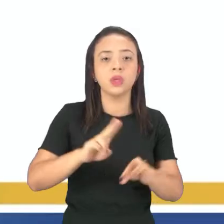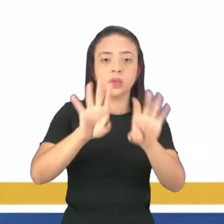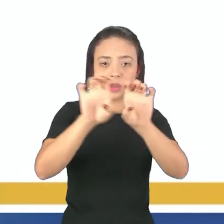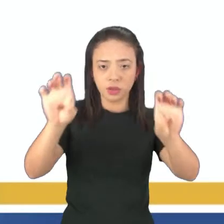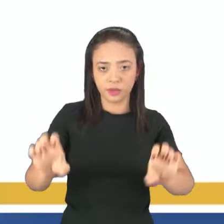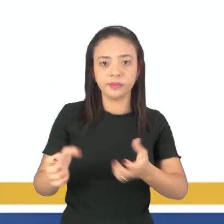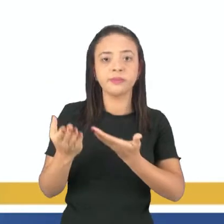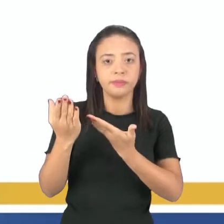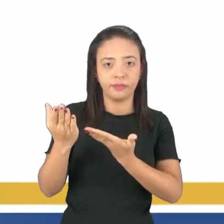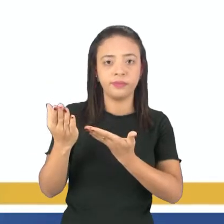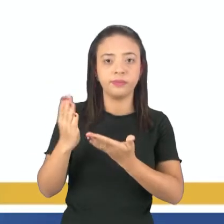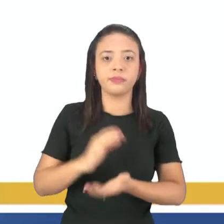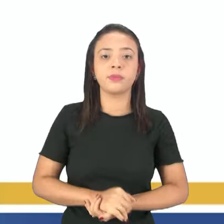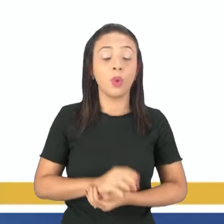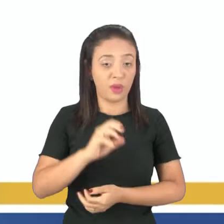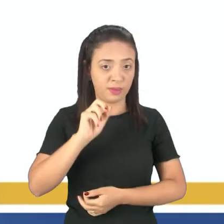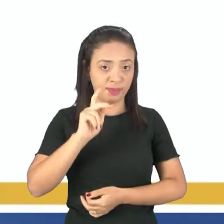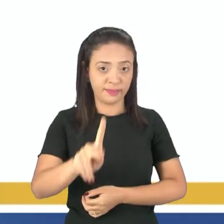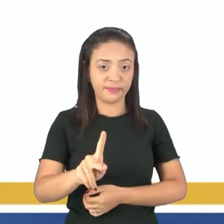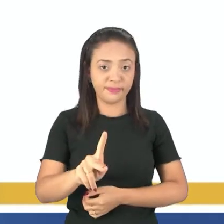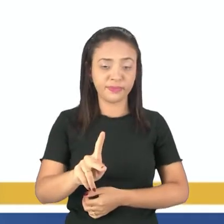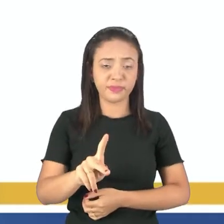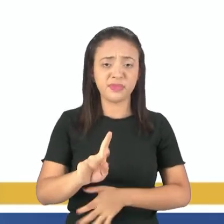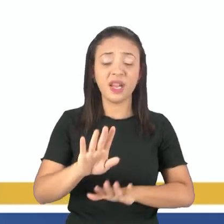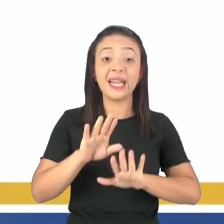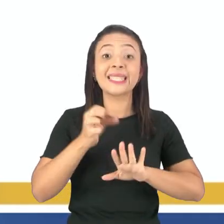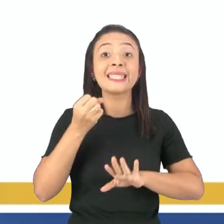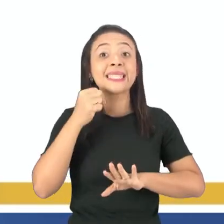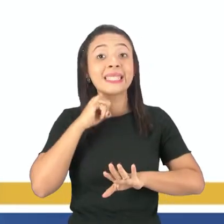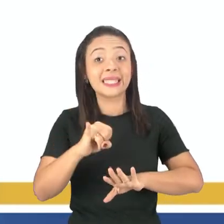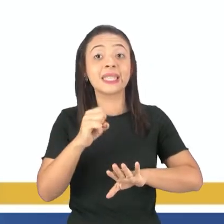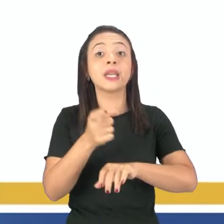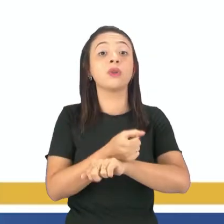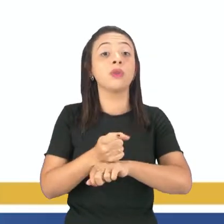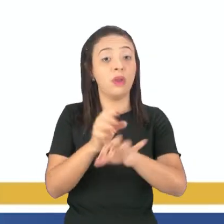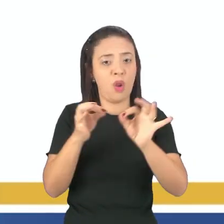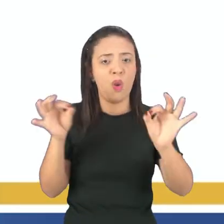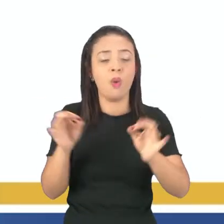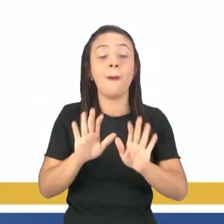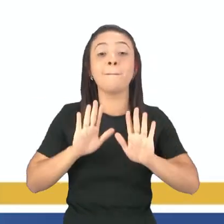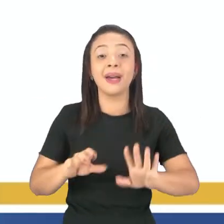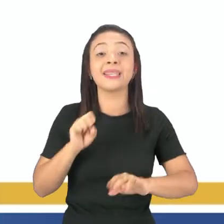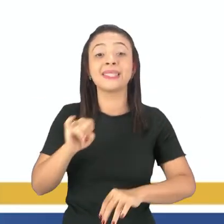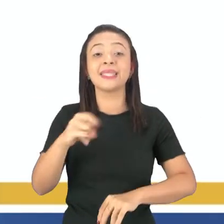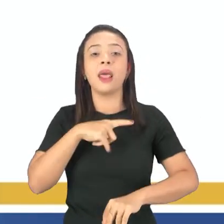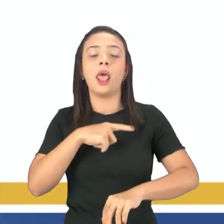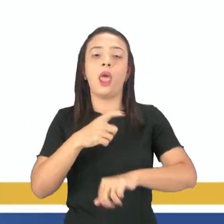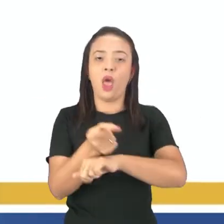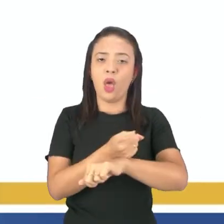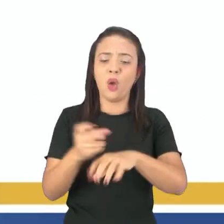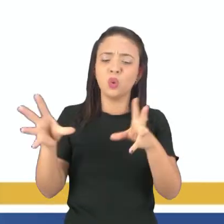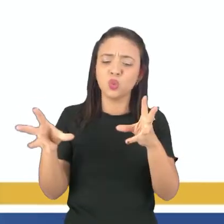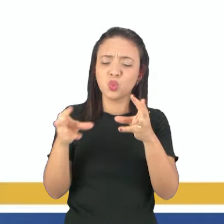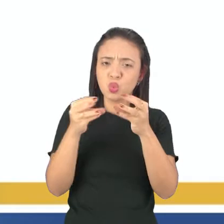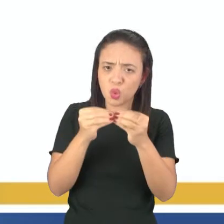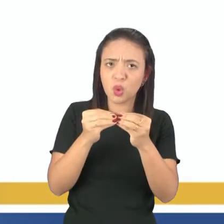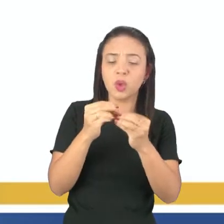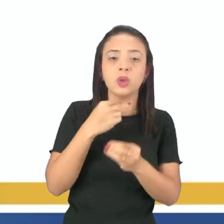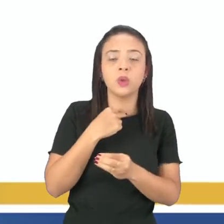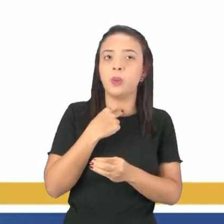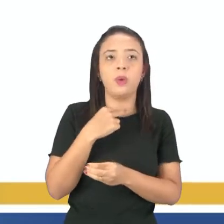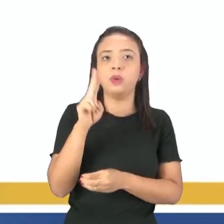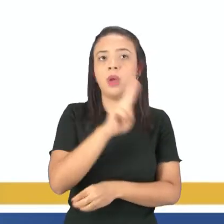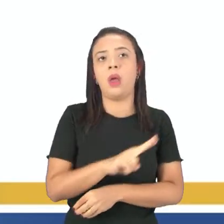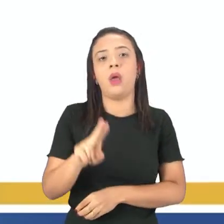ó, the most, ok? Quando o seu adjetivo é longo. Mas se você tem um adjetivo curto, eu não posso usar